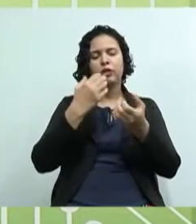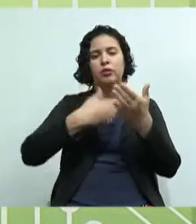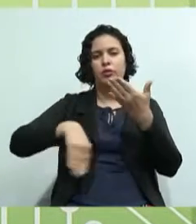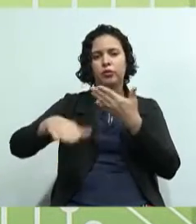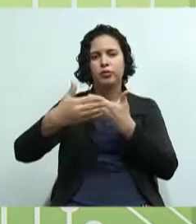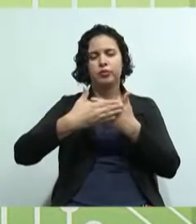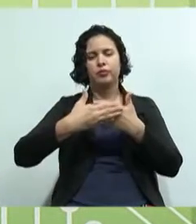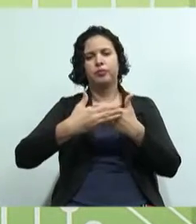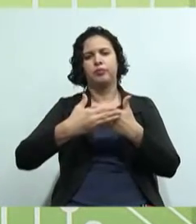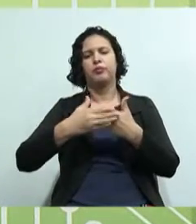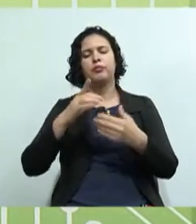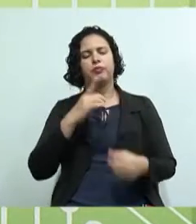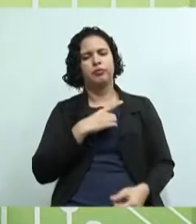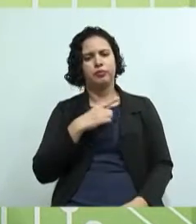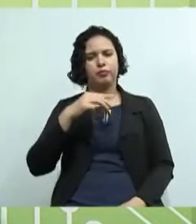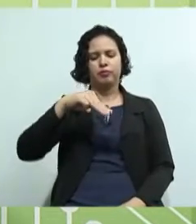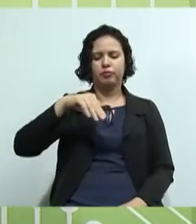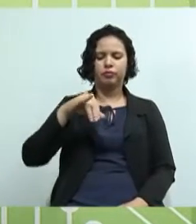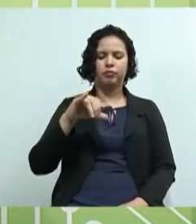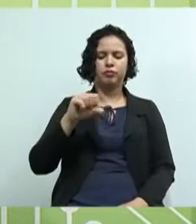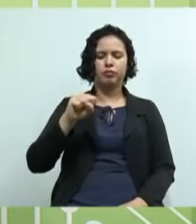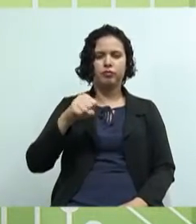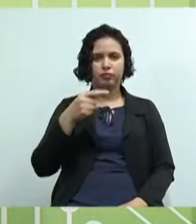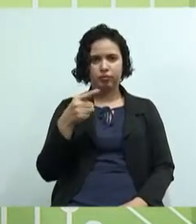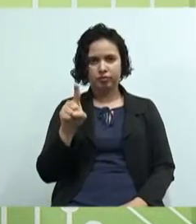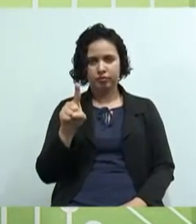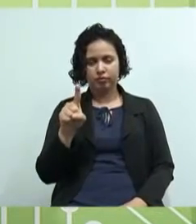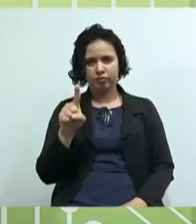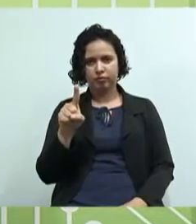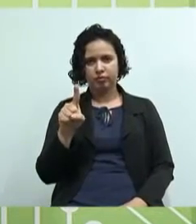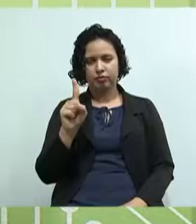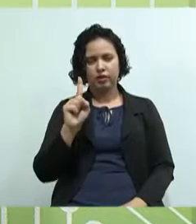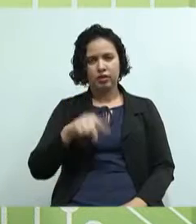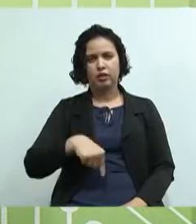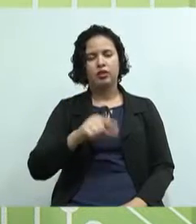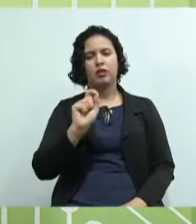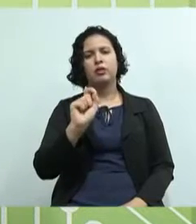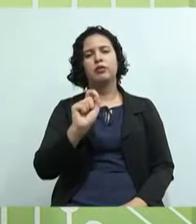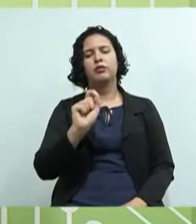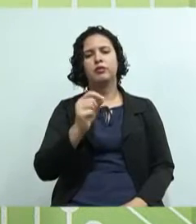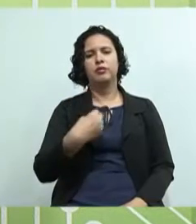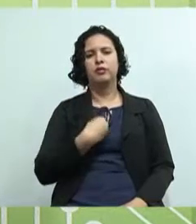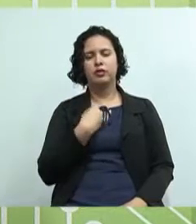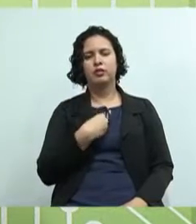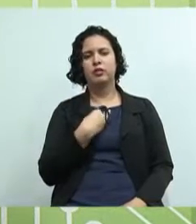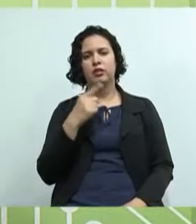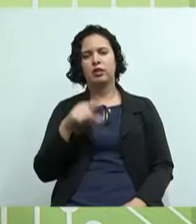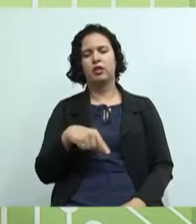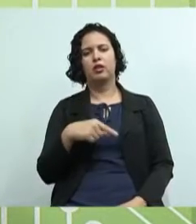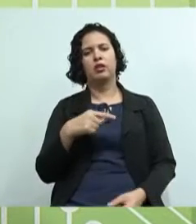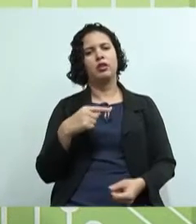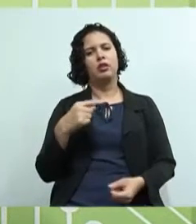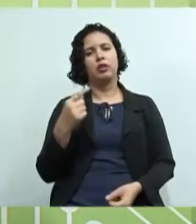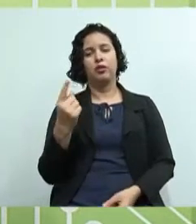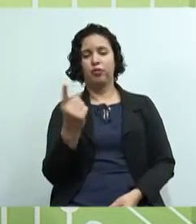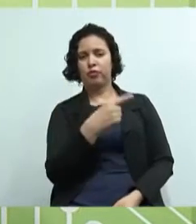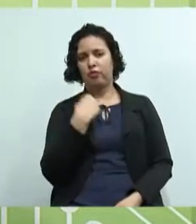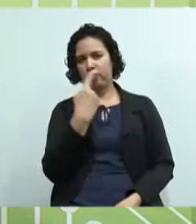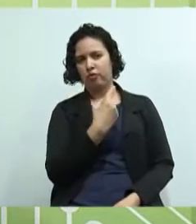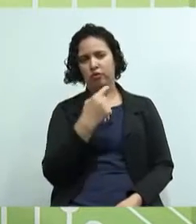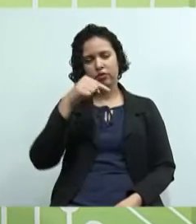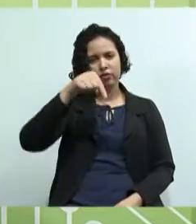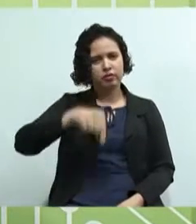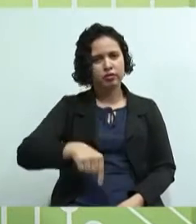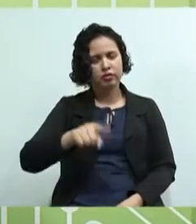tem uma missão de vida. O nosso caso, nós três que estamos aqui, é de ensinar, é o de repassar os conhecimentos que temos para que você